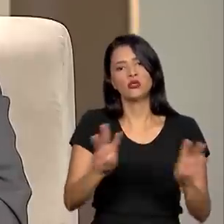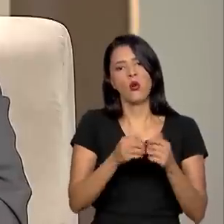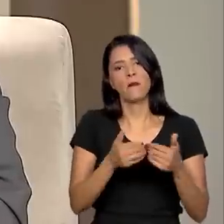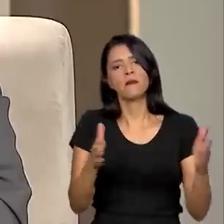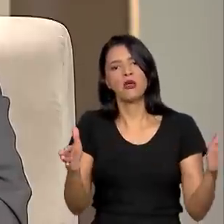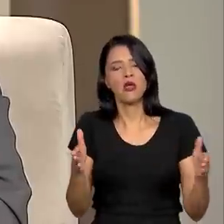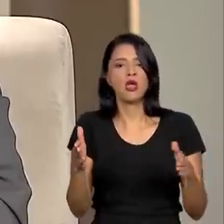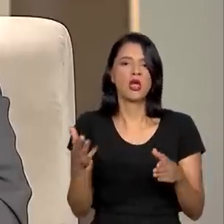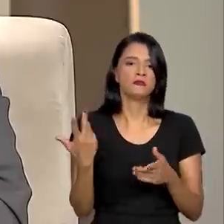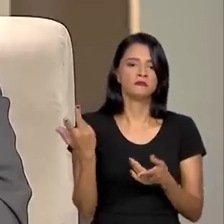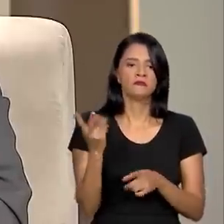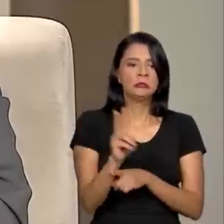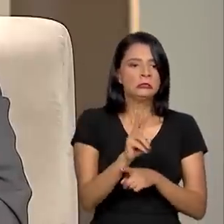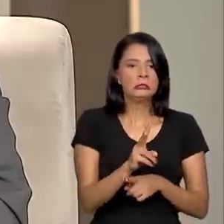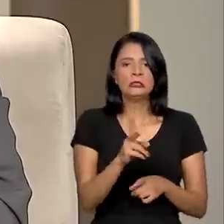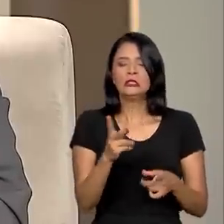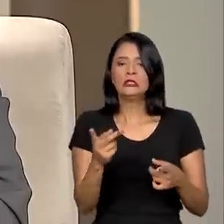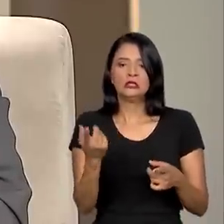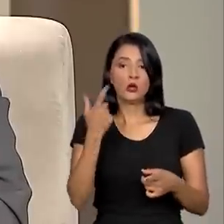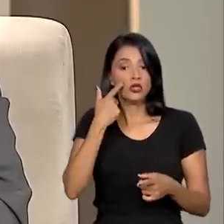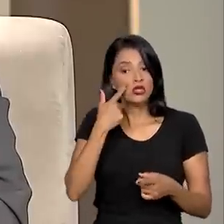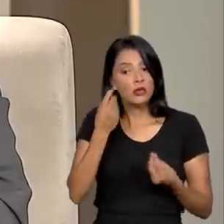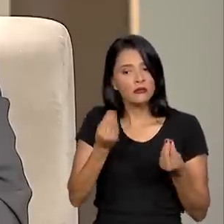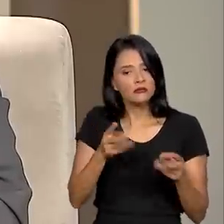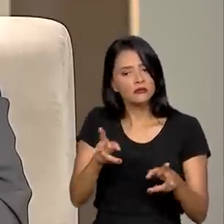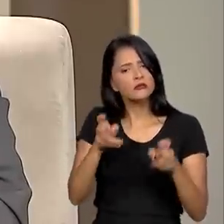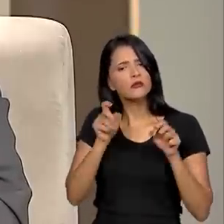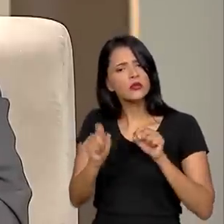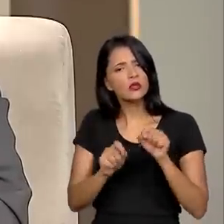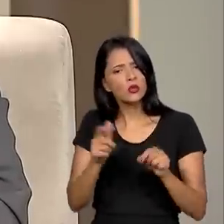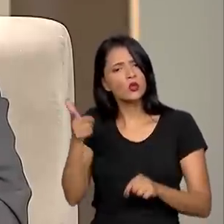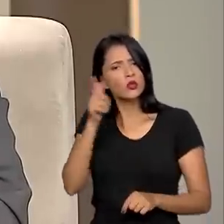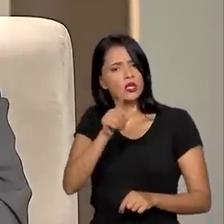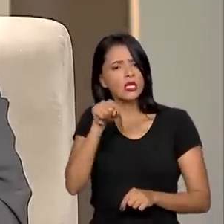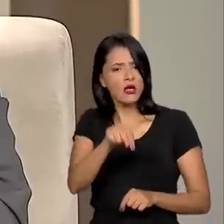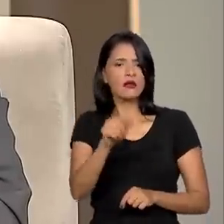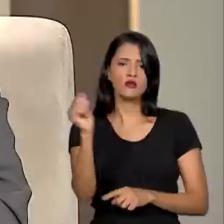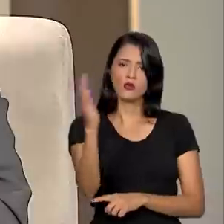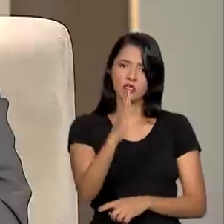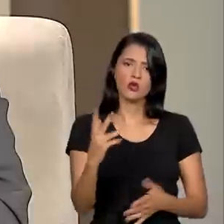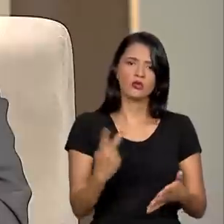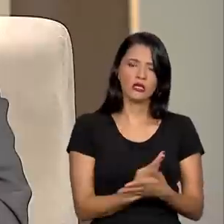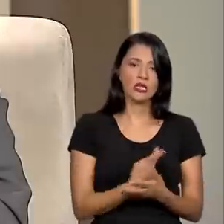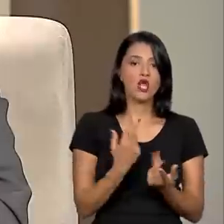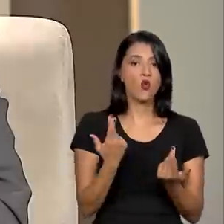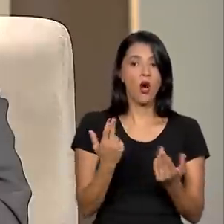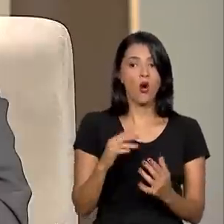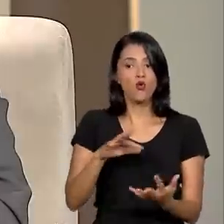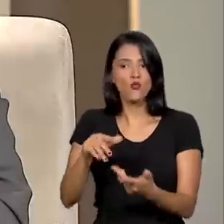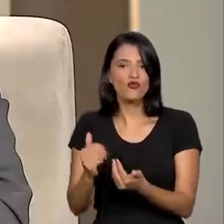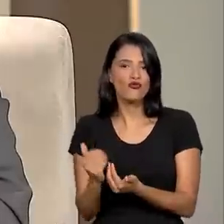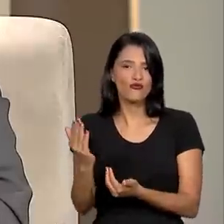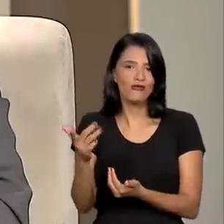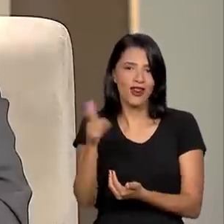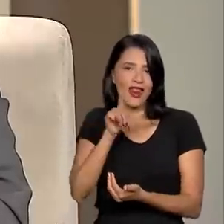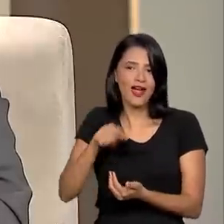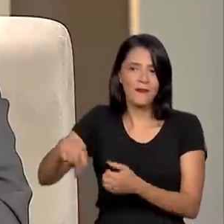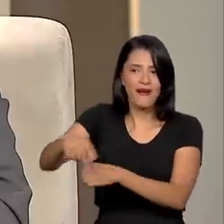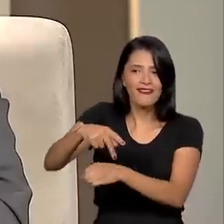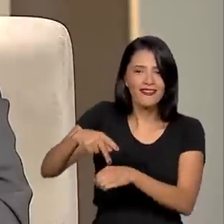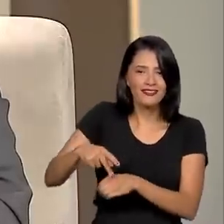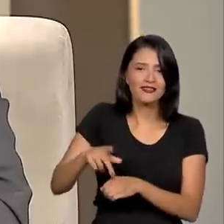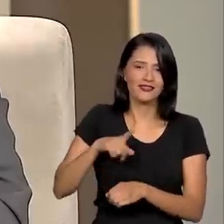estamos de olho em conseguir trazer para a realidade brasileira o que já é uma realidade lá fora.